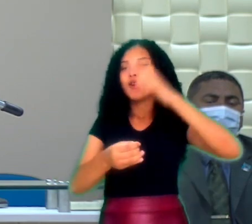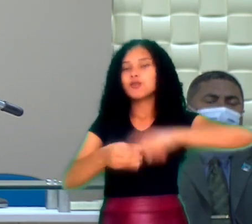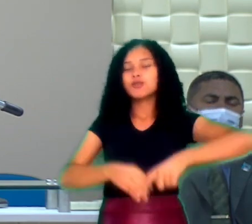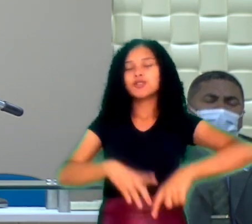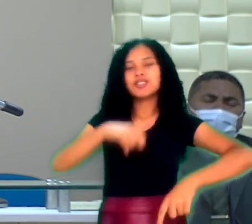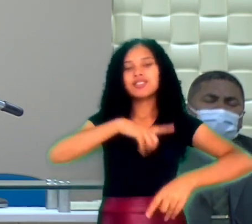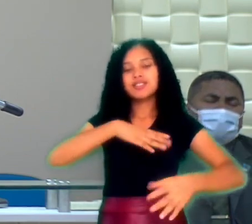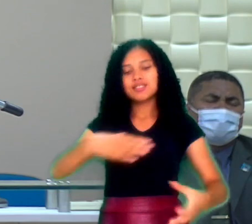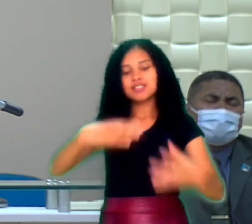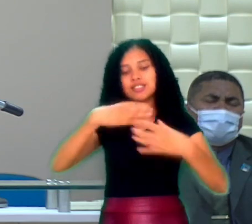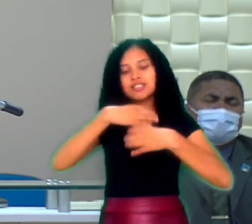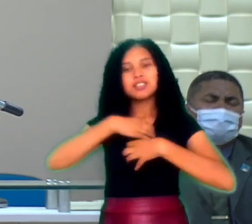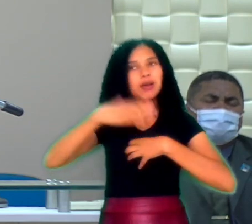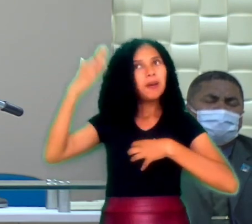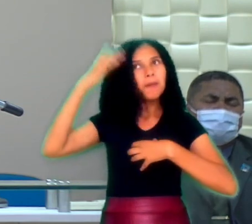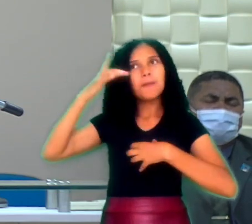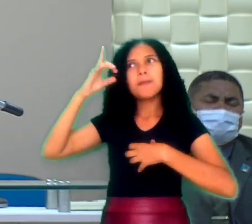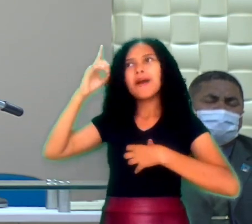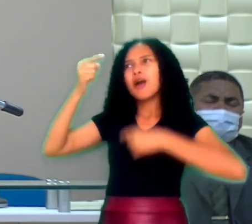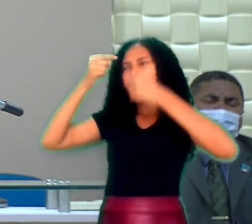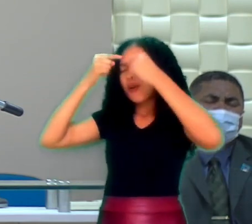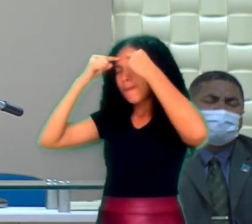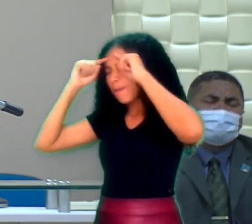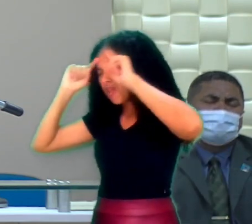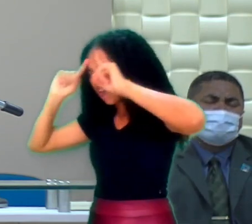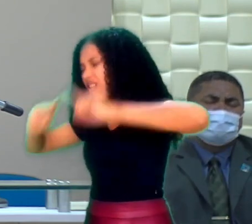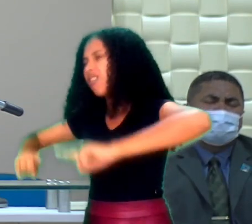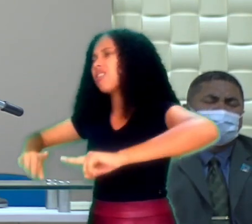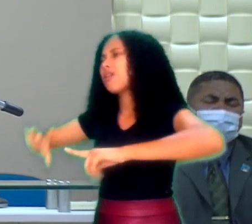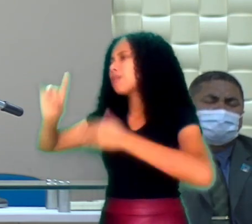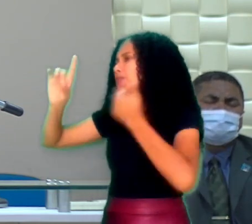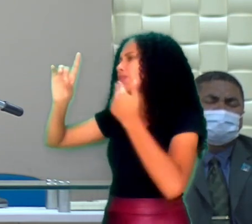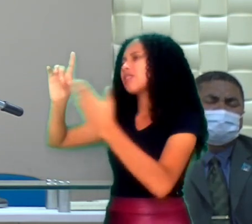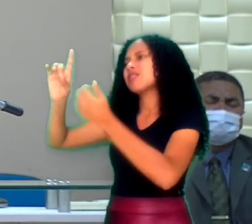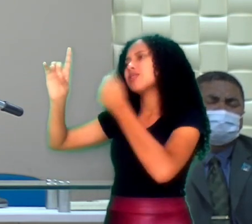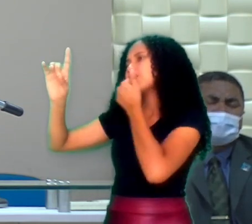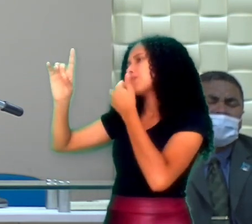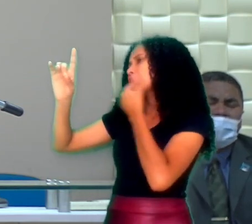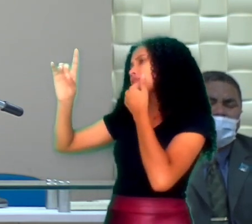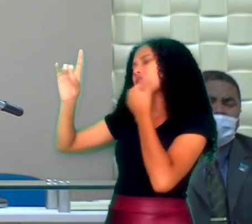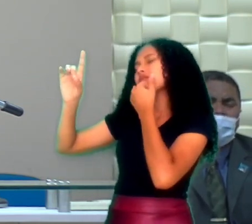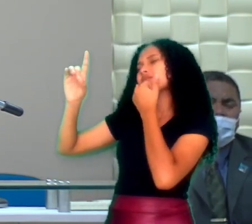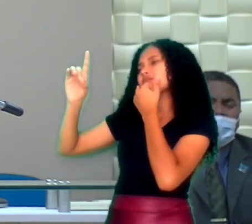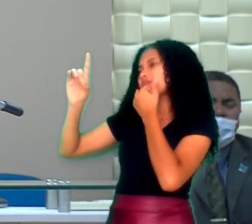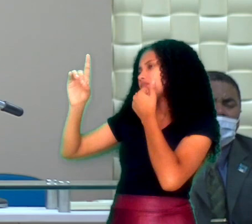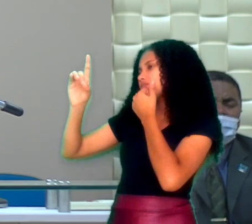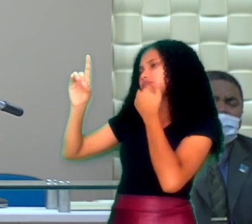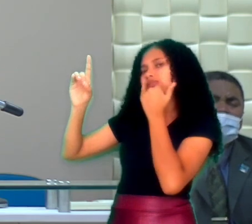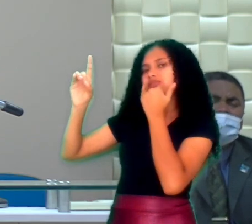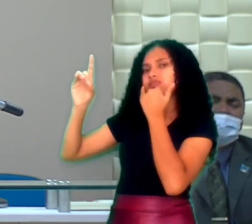acontecendo. Quem está no nosso barco? Como está?